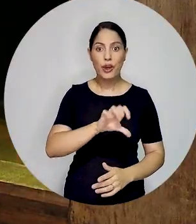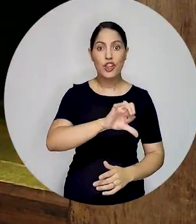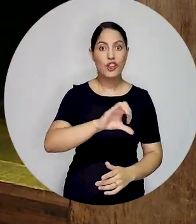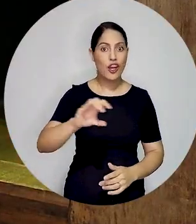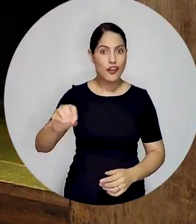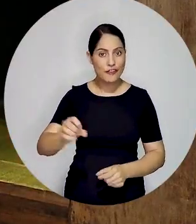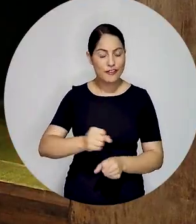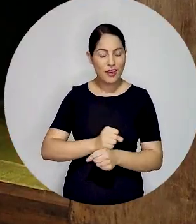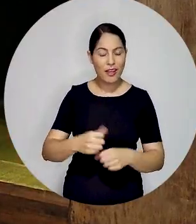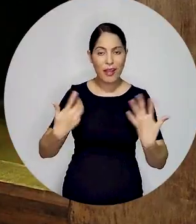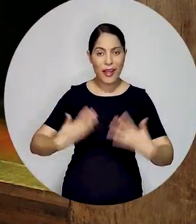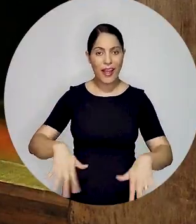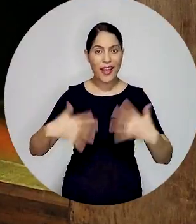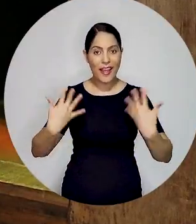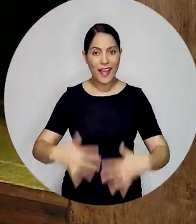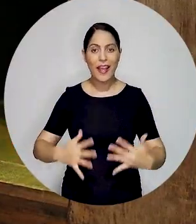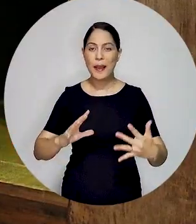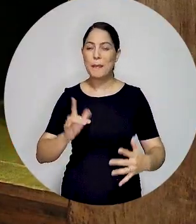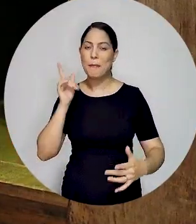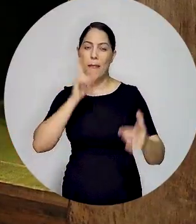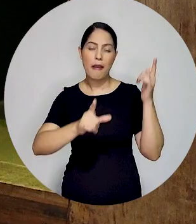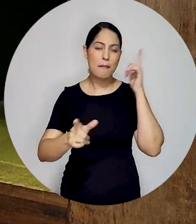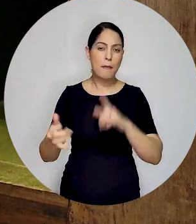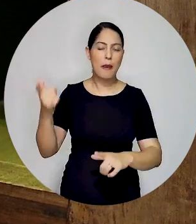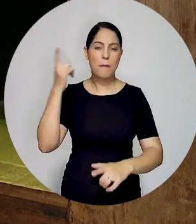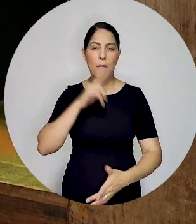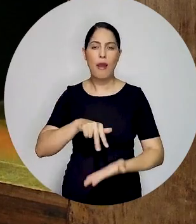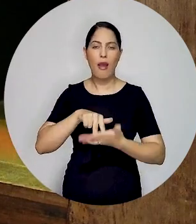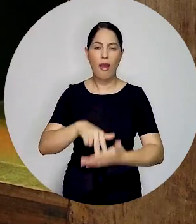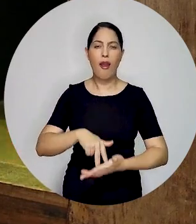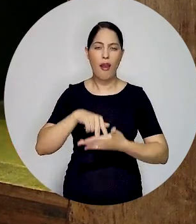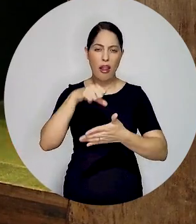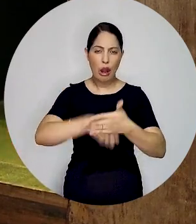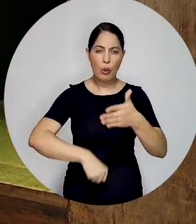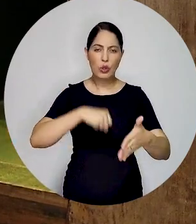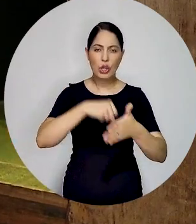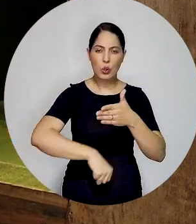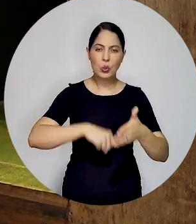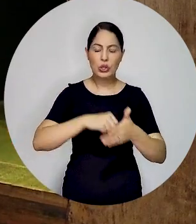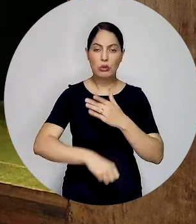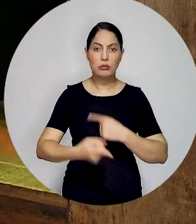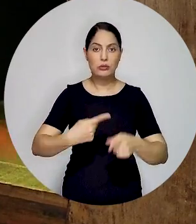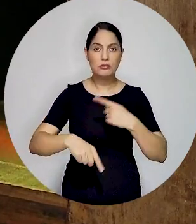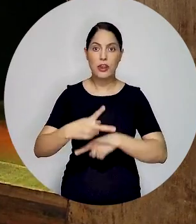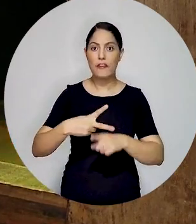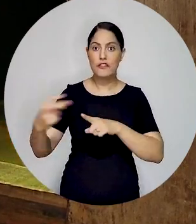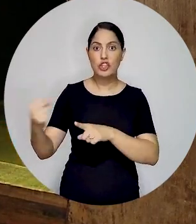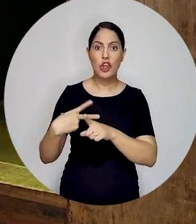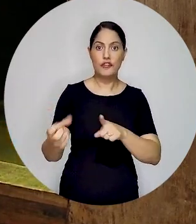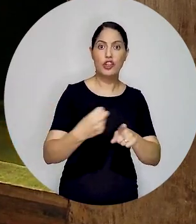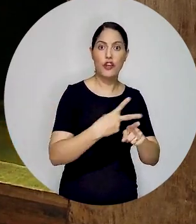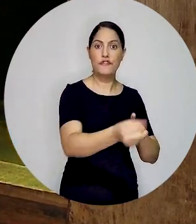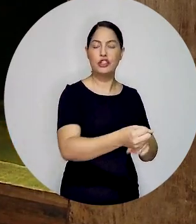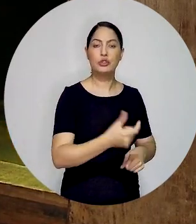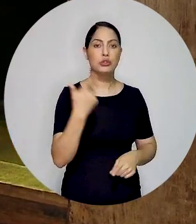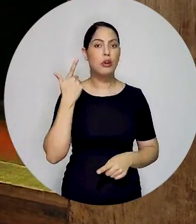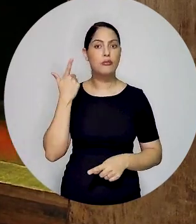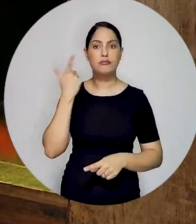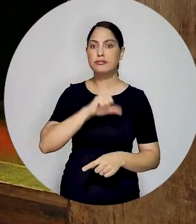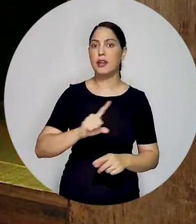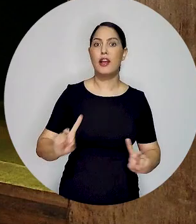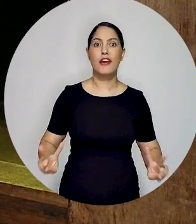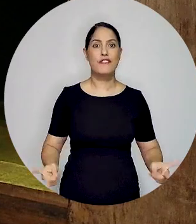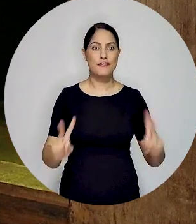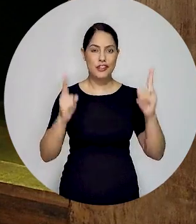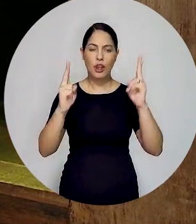na comemoração dos seus 90 anos é celebrar uma história de muitas conquistas, de muita resistência, de muita luta, mas de